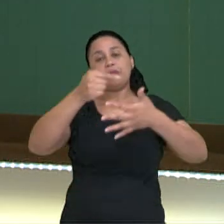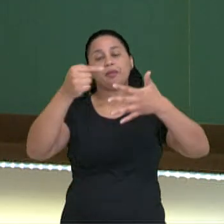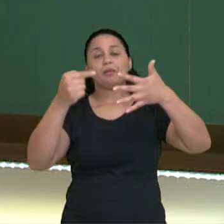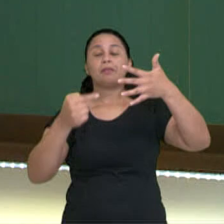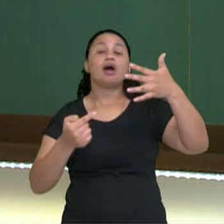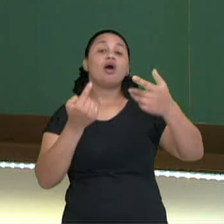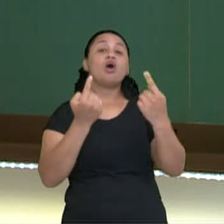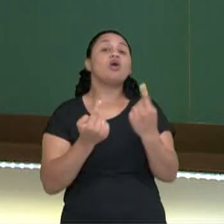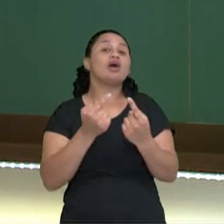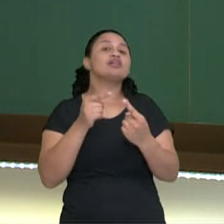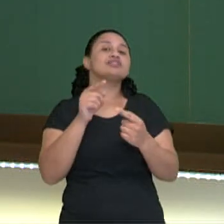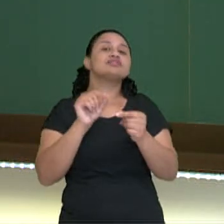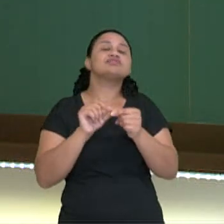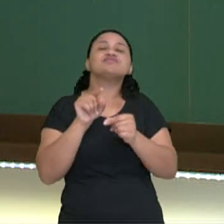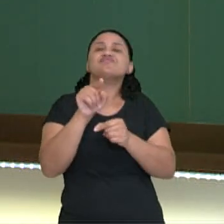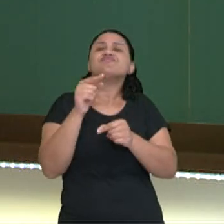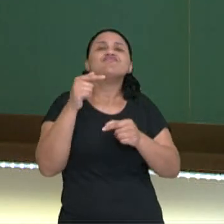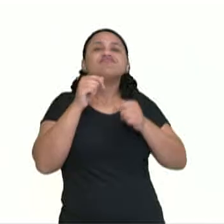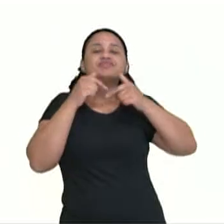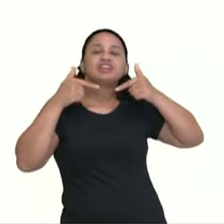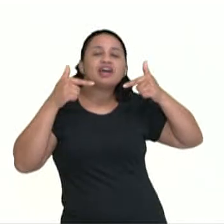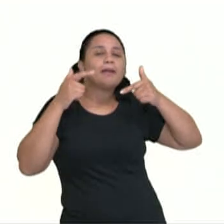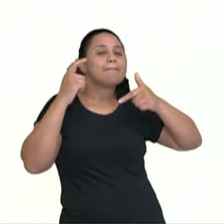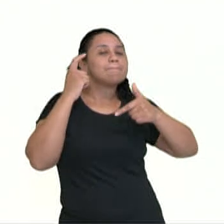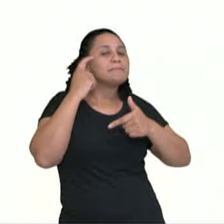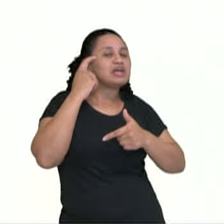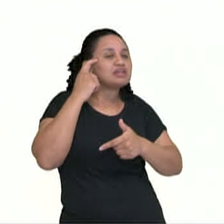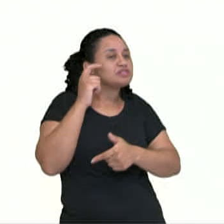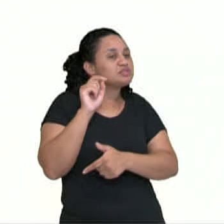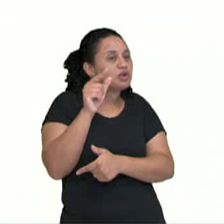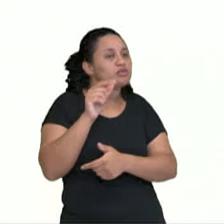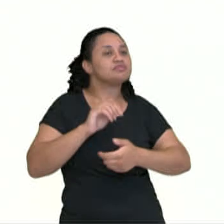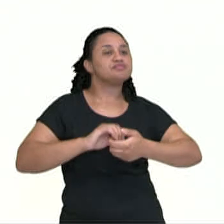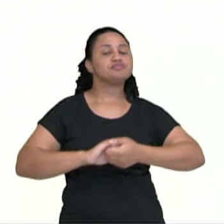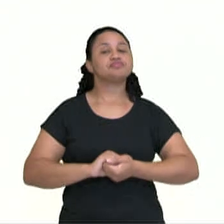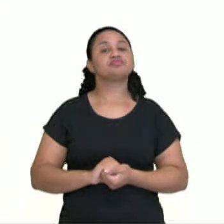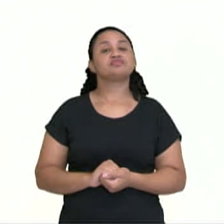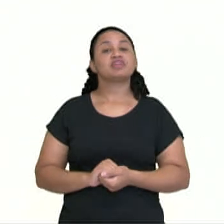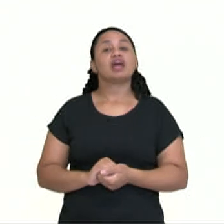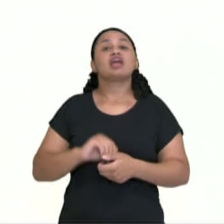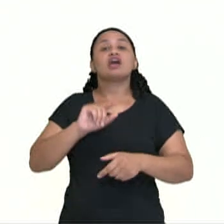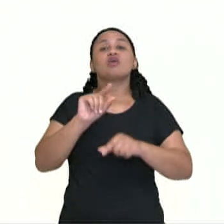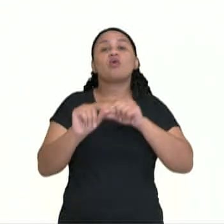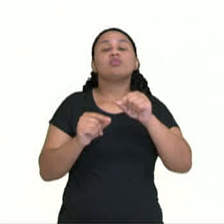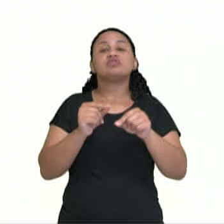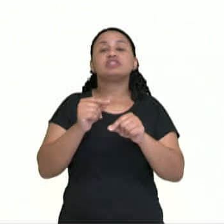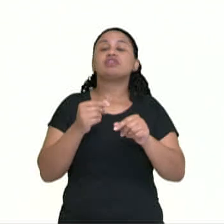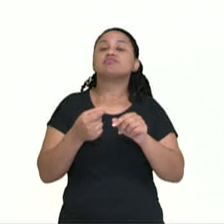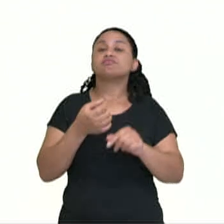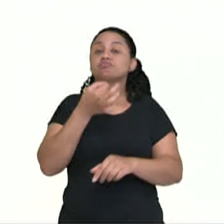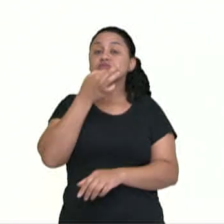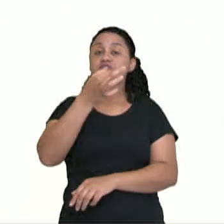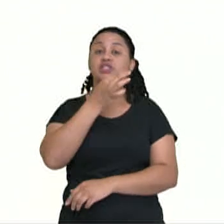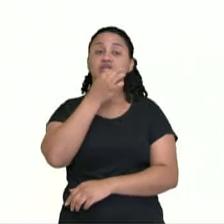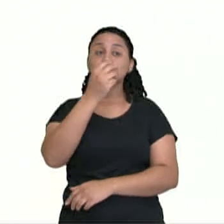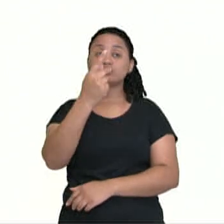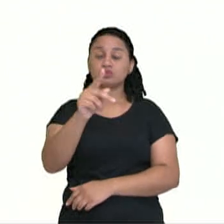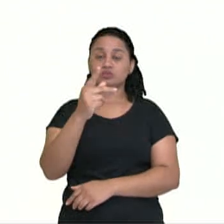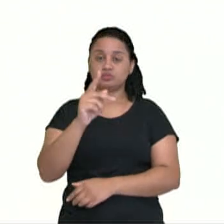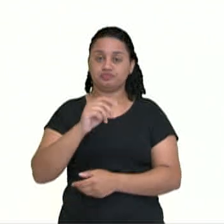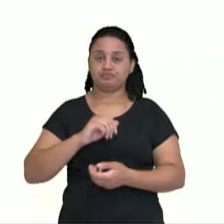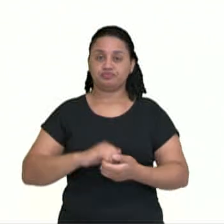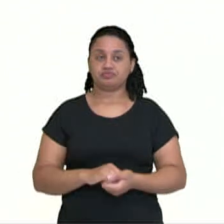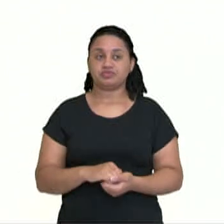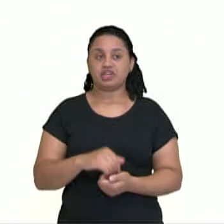aqui te faz rir? Pense um pouquinho a respeito e aí você vai expressar a sua opinião. E nós